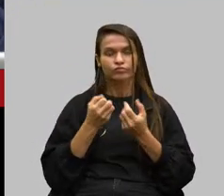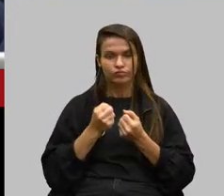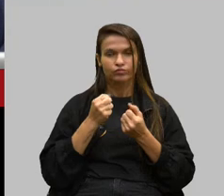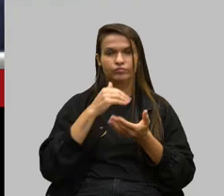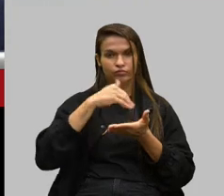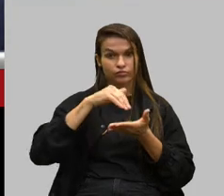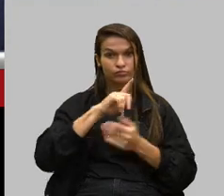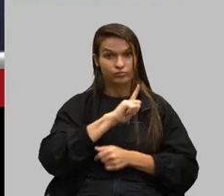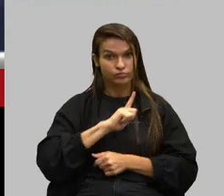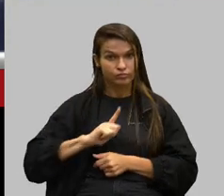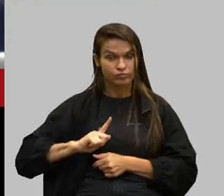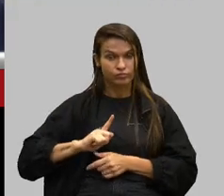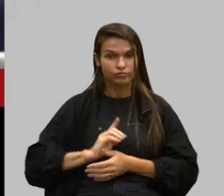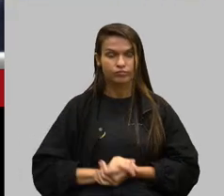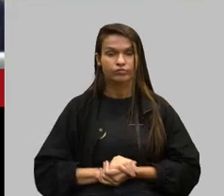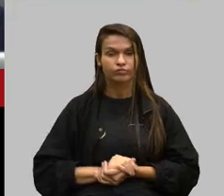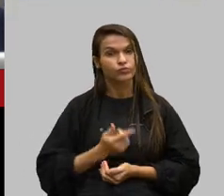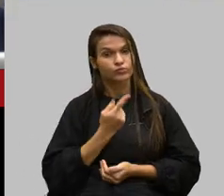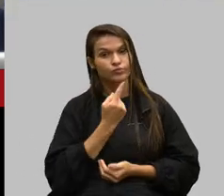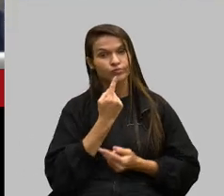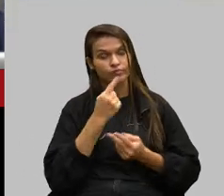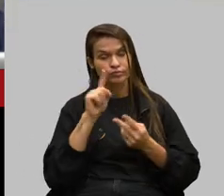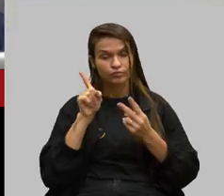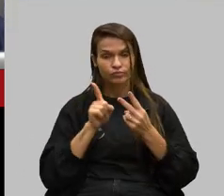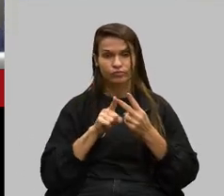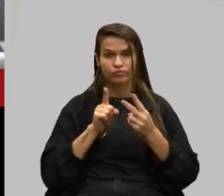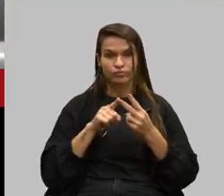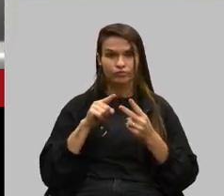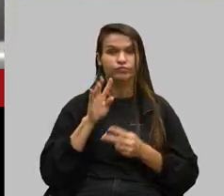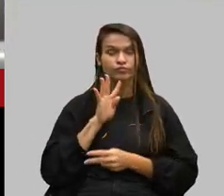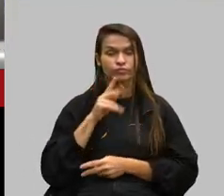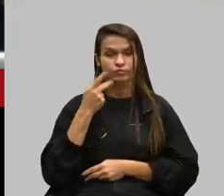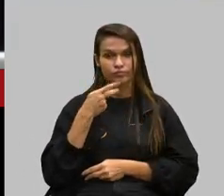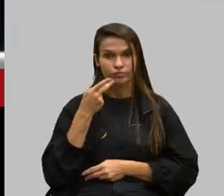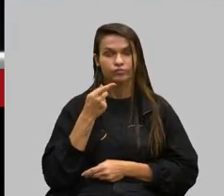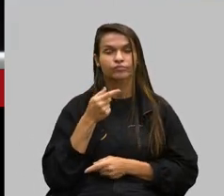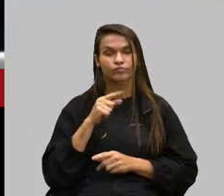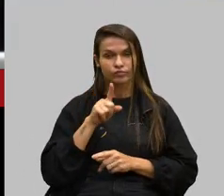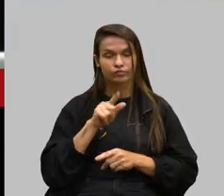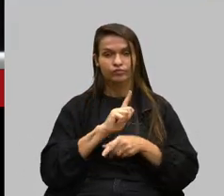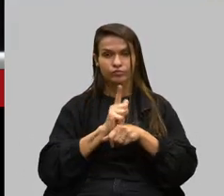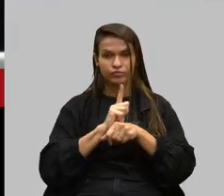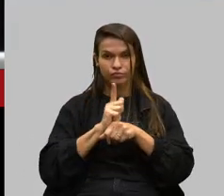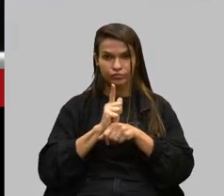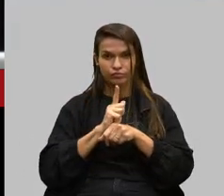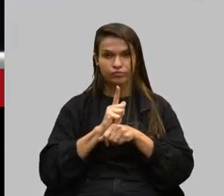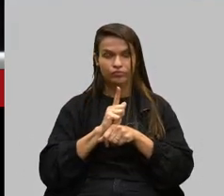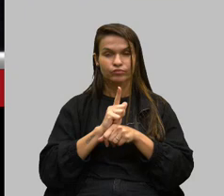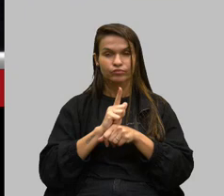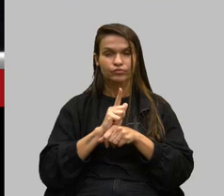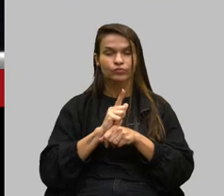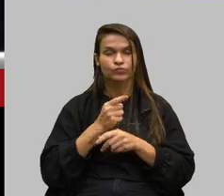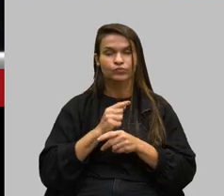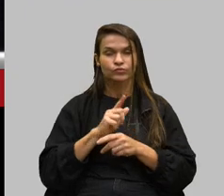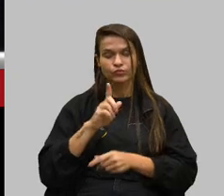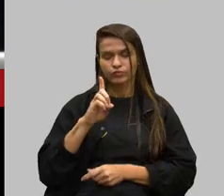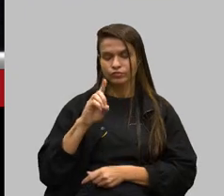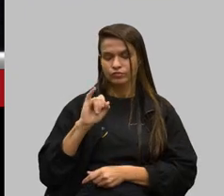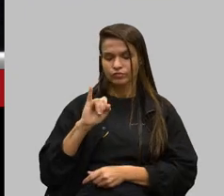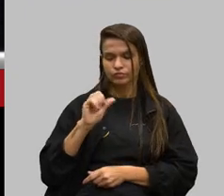de governo outra questão legal da gente falar essa questão do da gestão do Diário Oficial nós estamos